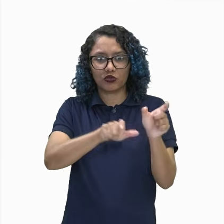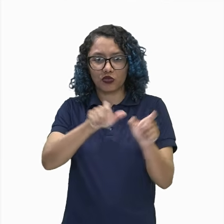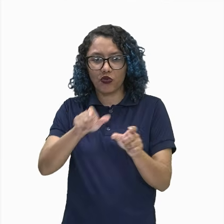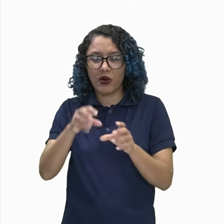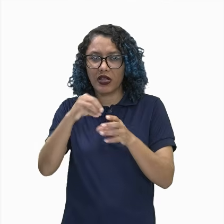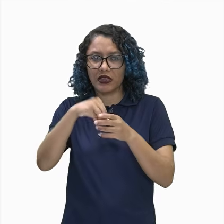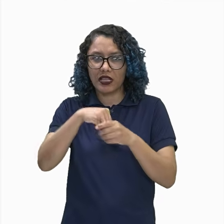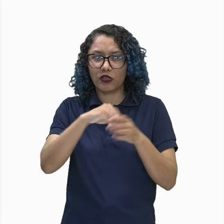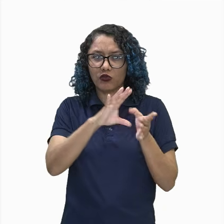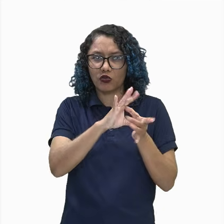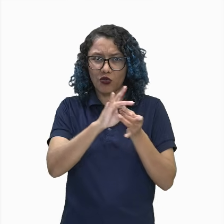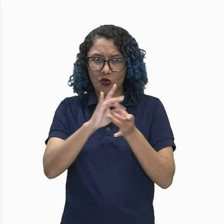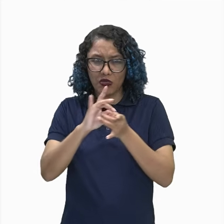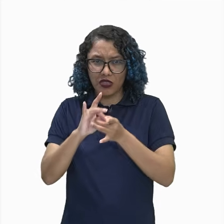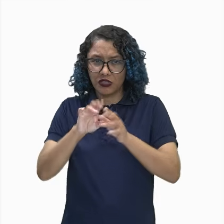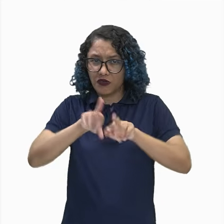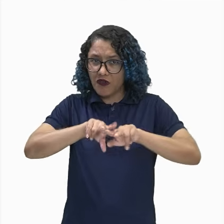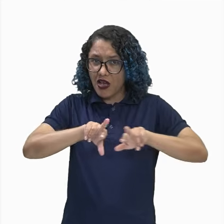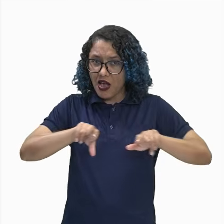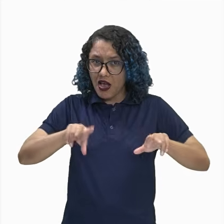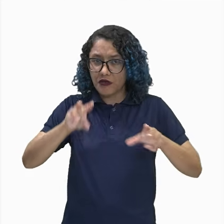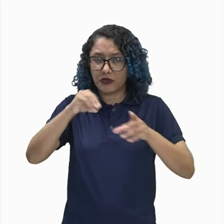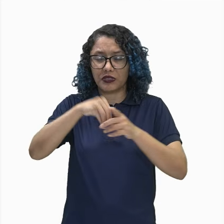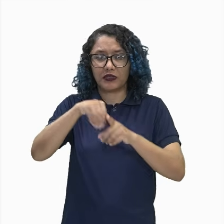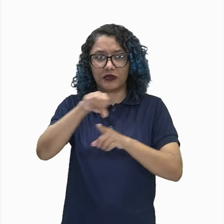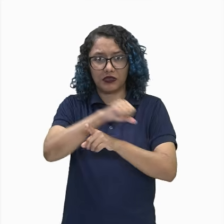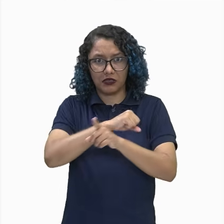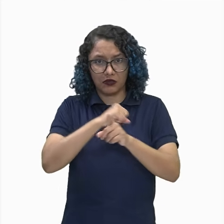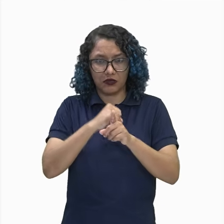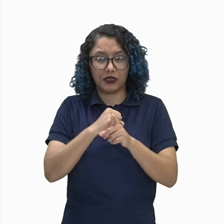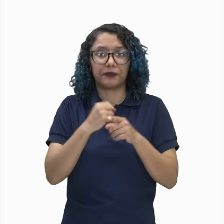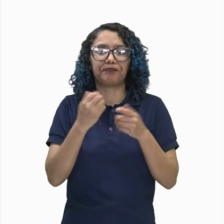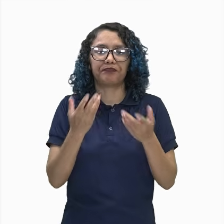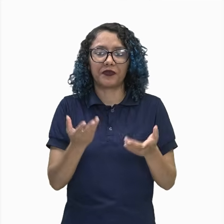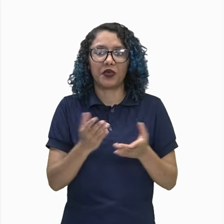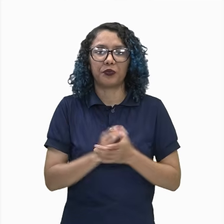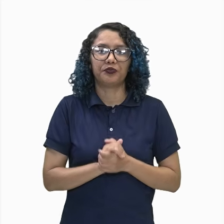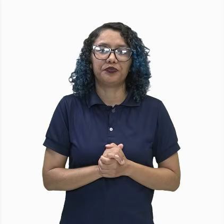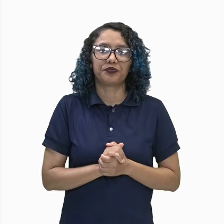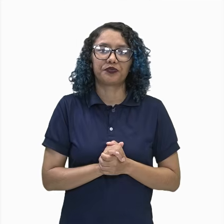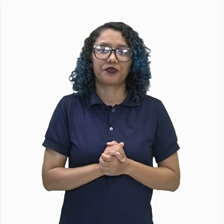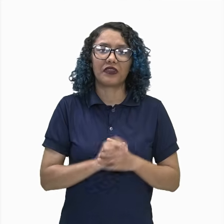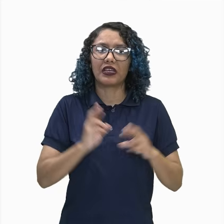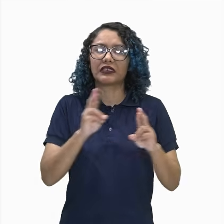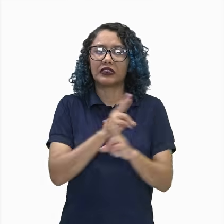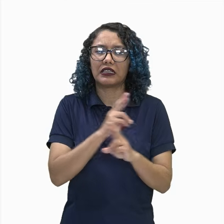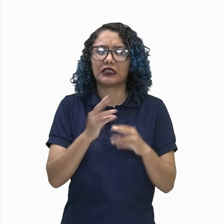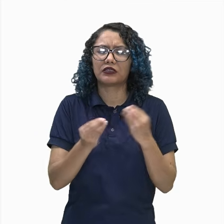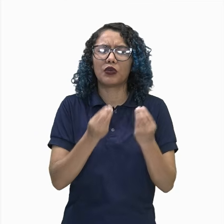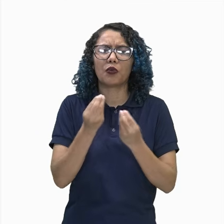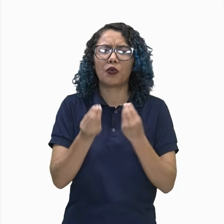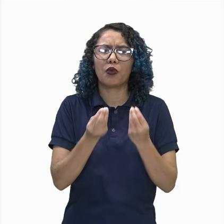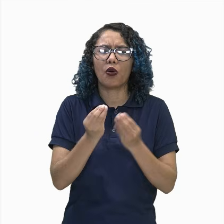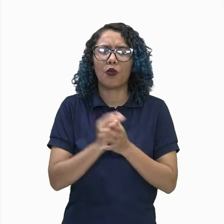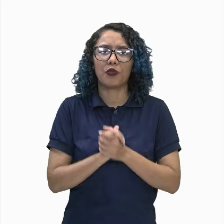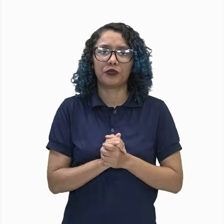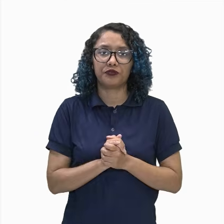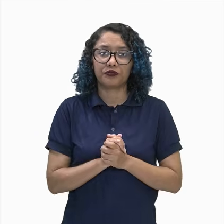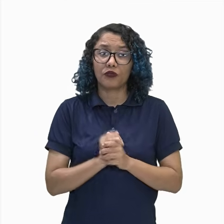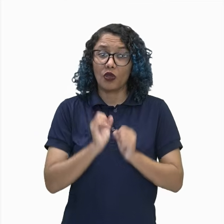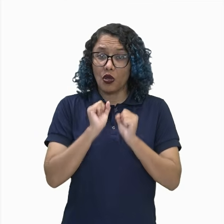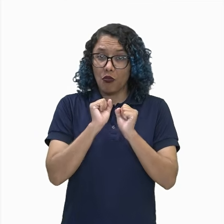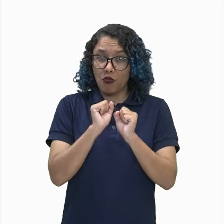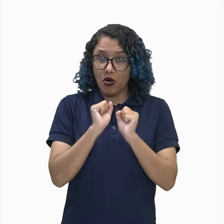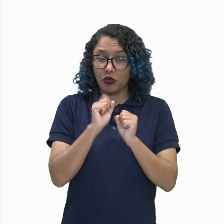correto? E esse envolvimento com a sociedade se dará sob o aspecto tanto de